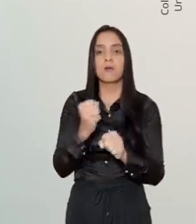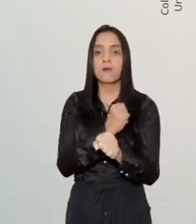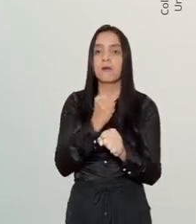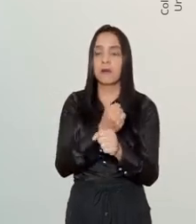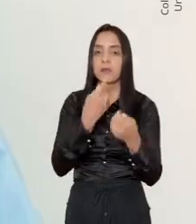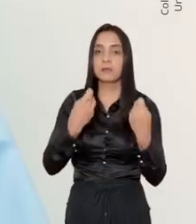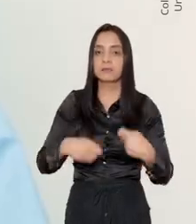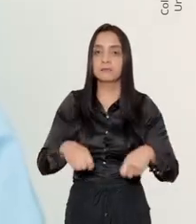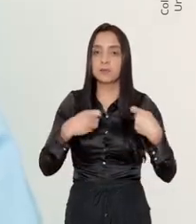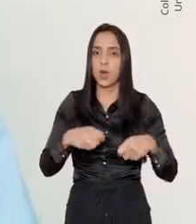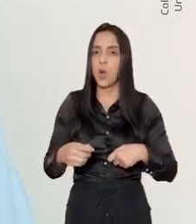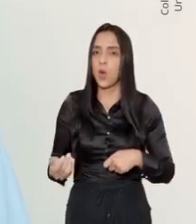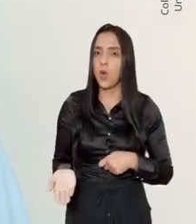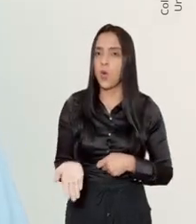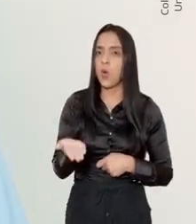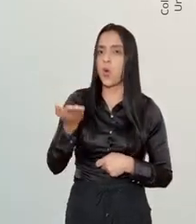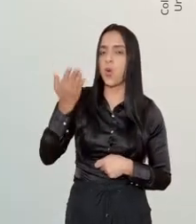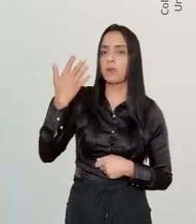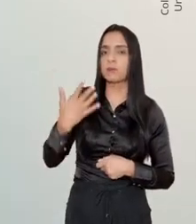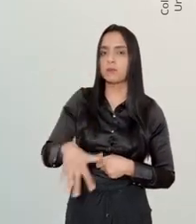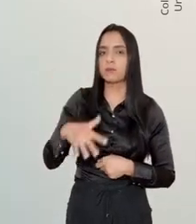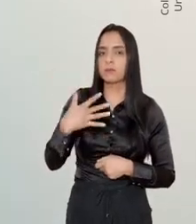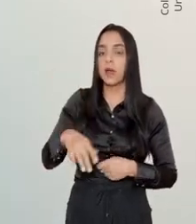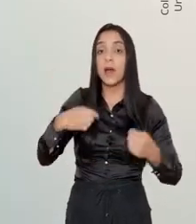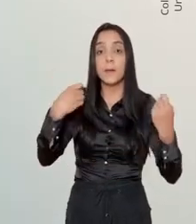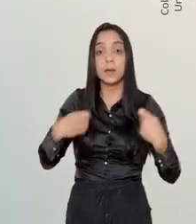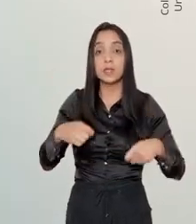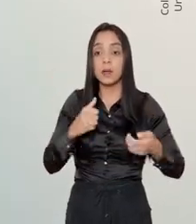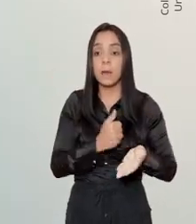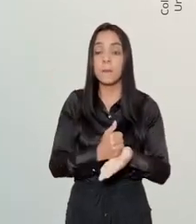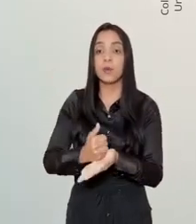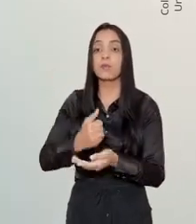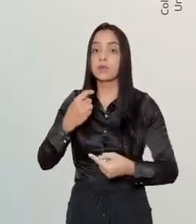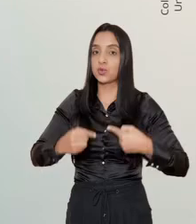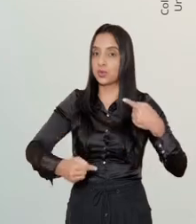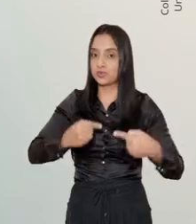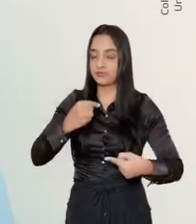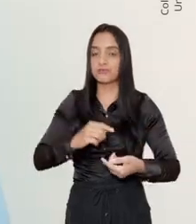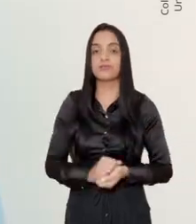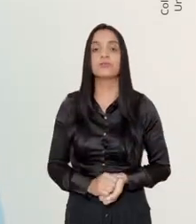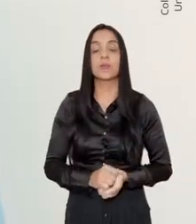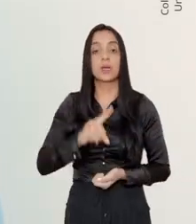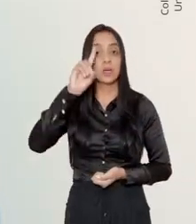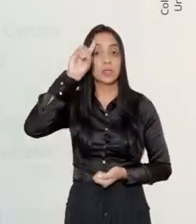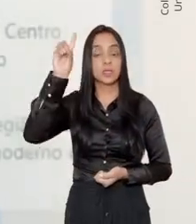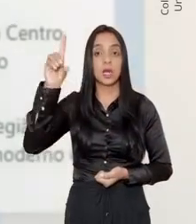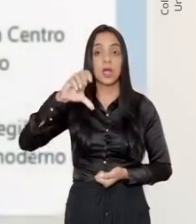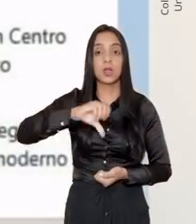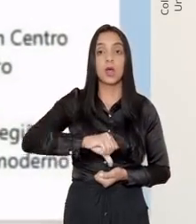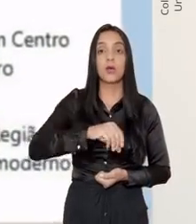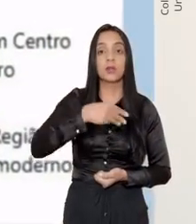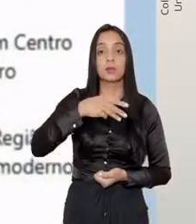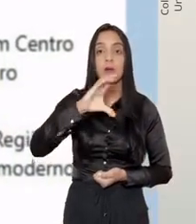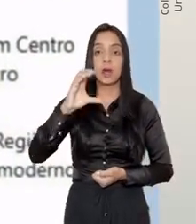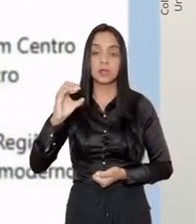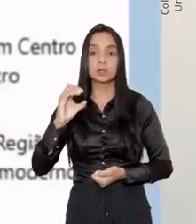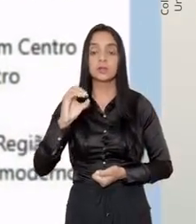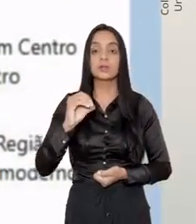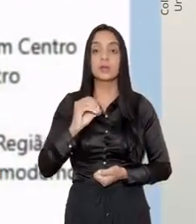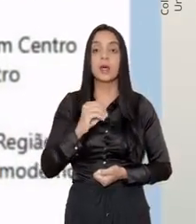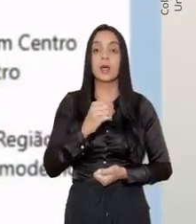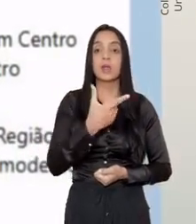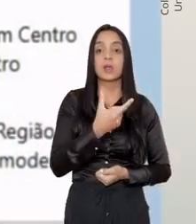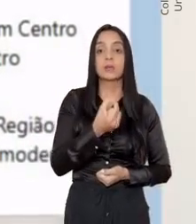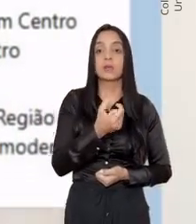a construção. Um valor alto, que depende de um esforço político grande. E no dia 9 de